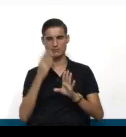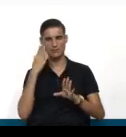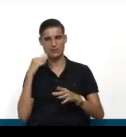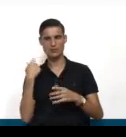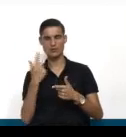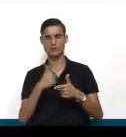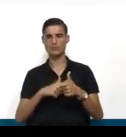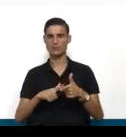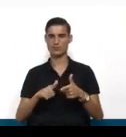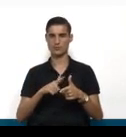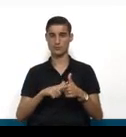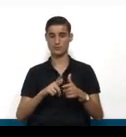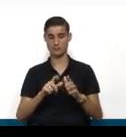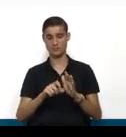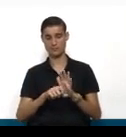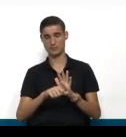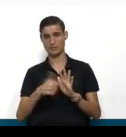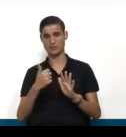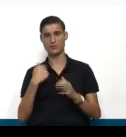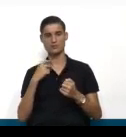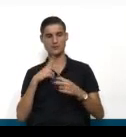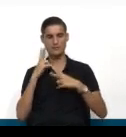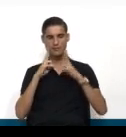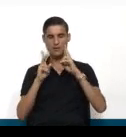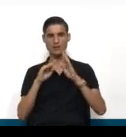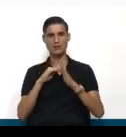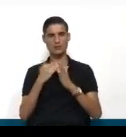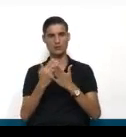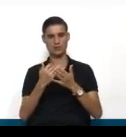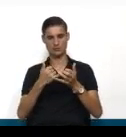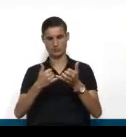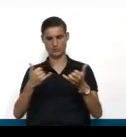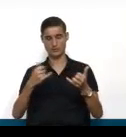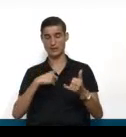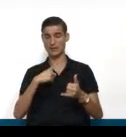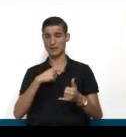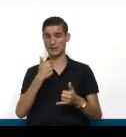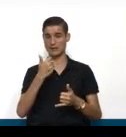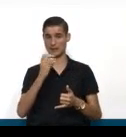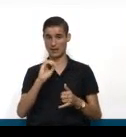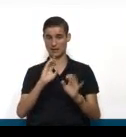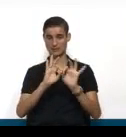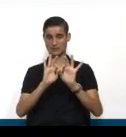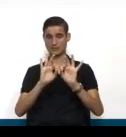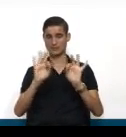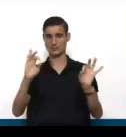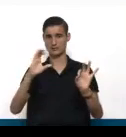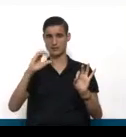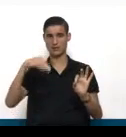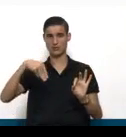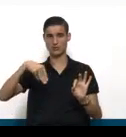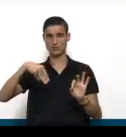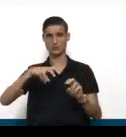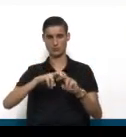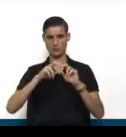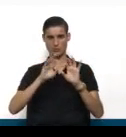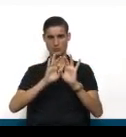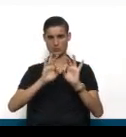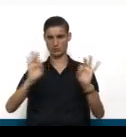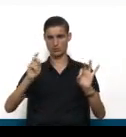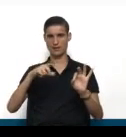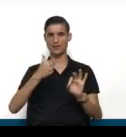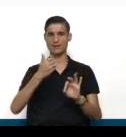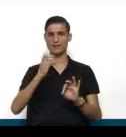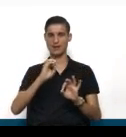nosso problema. Primeiro, nós temos que considerar que essa corda tem 10 centímetros. Então, o comprimento dela é